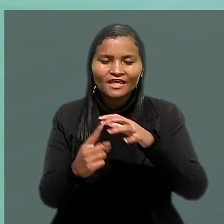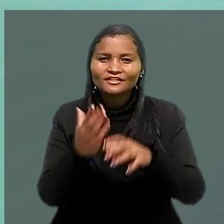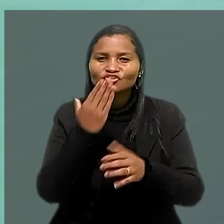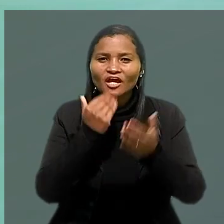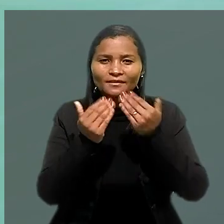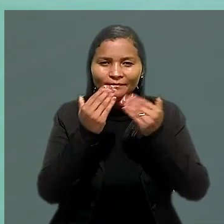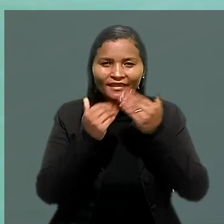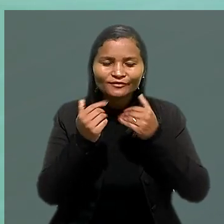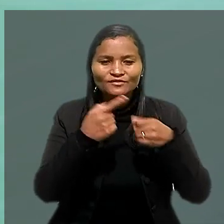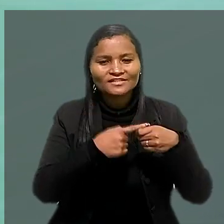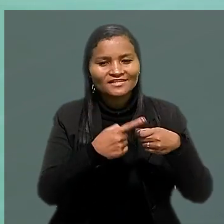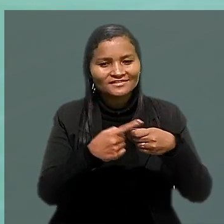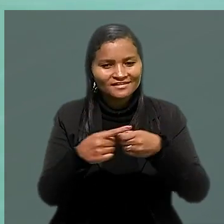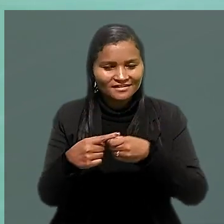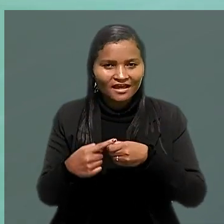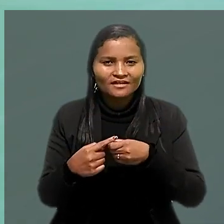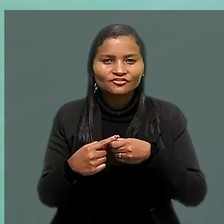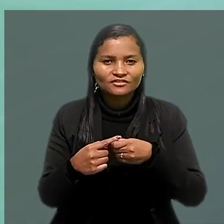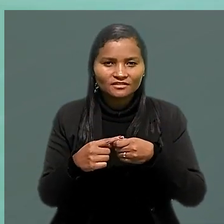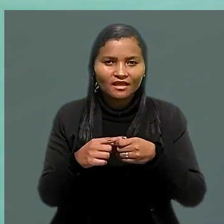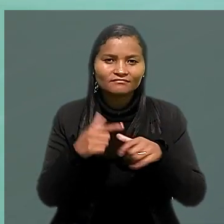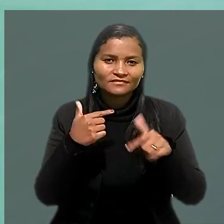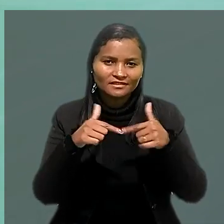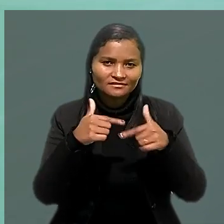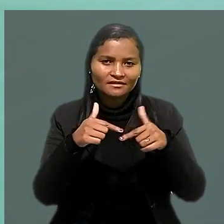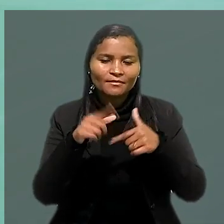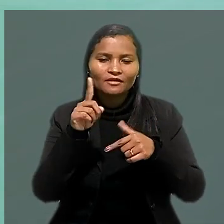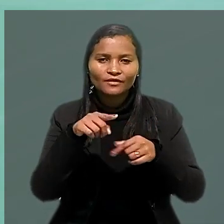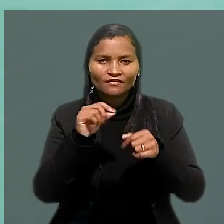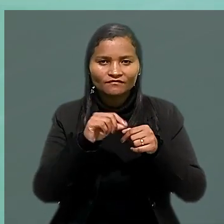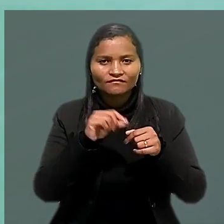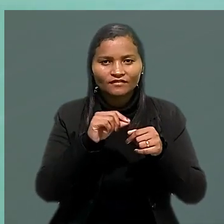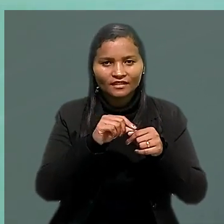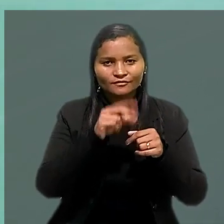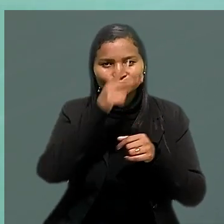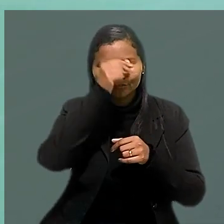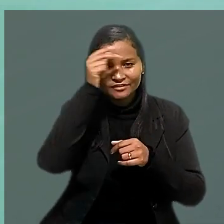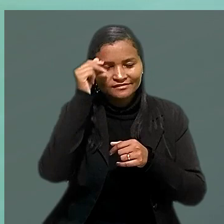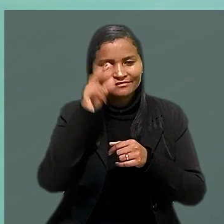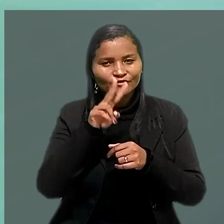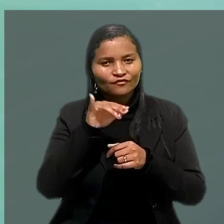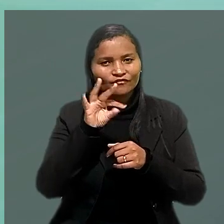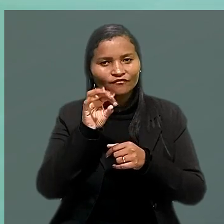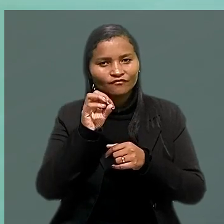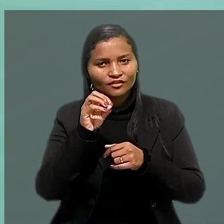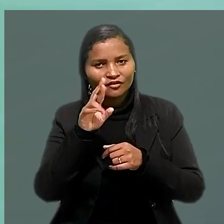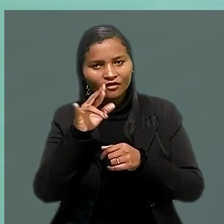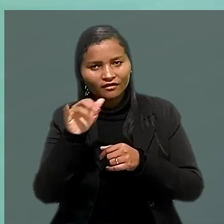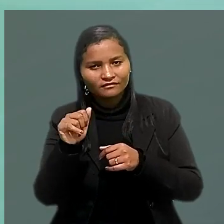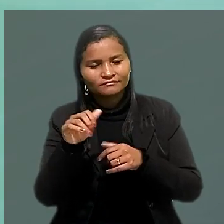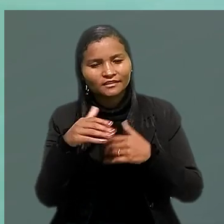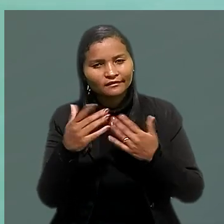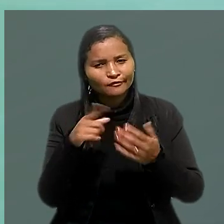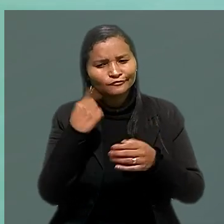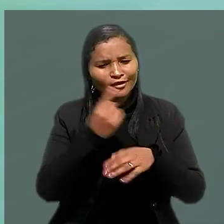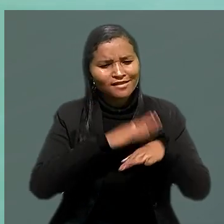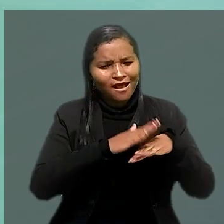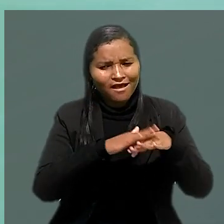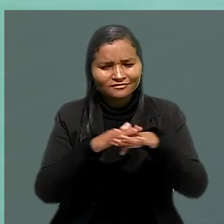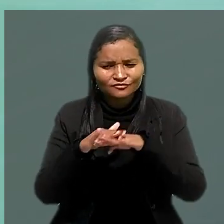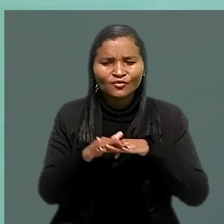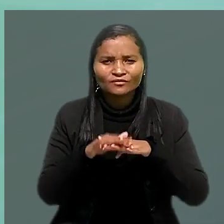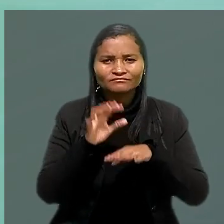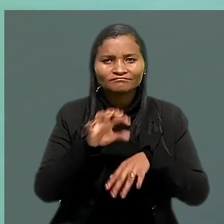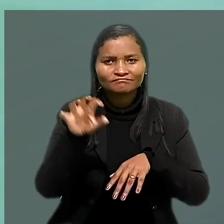feiras, né, de alimentos nas cidades, e esse trabalho é realizado no município de Vitória. Enfim, temos várias ações